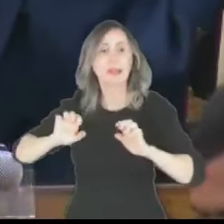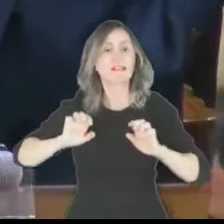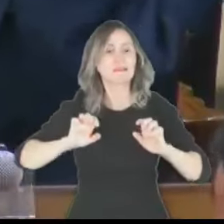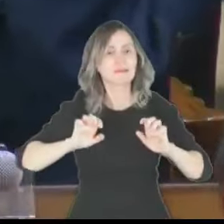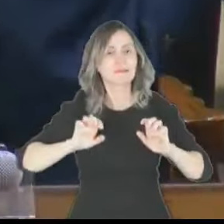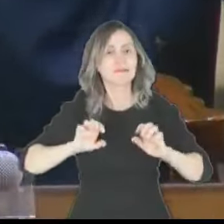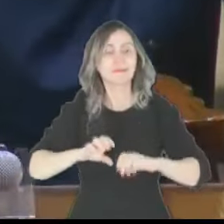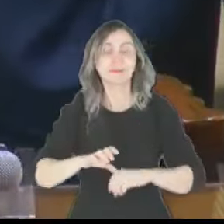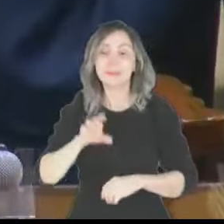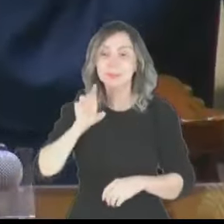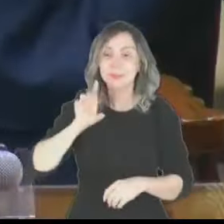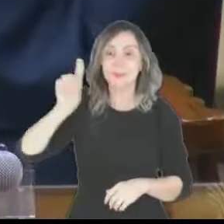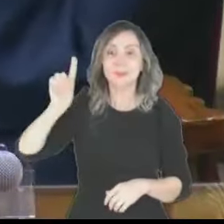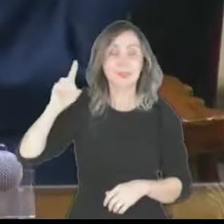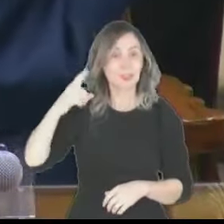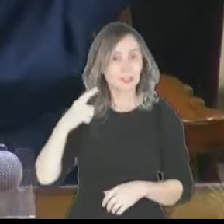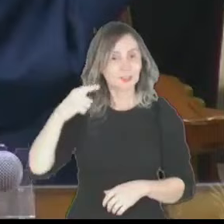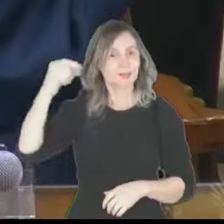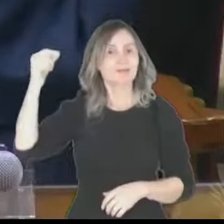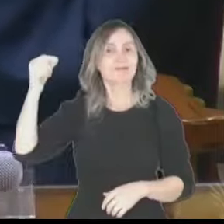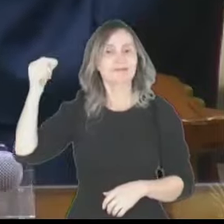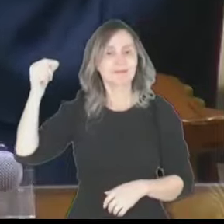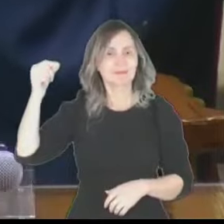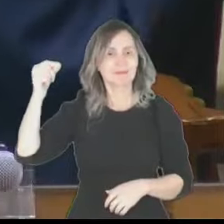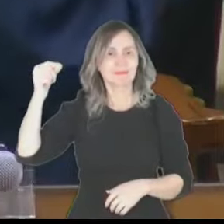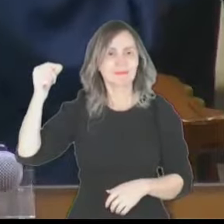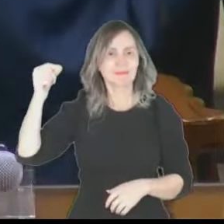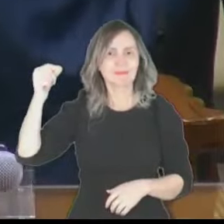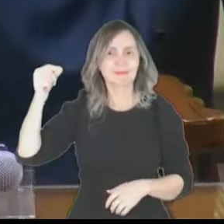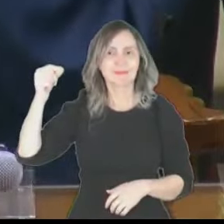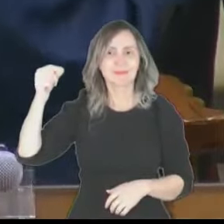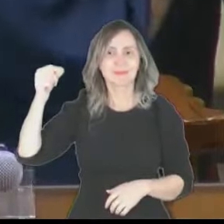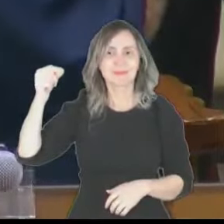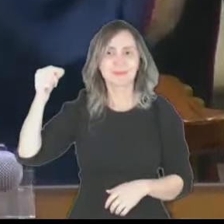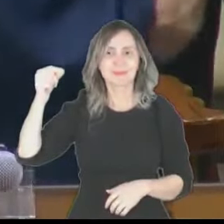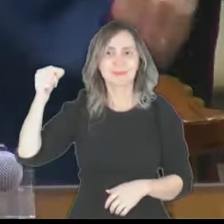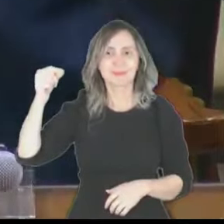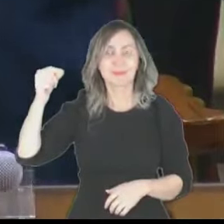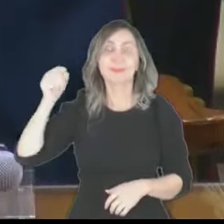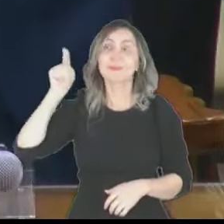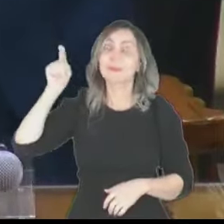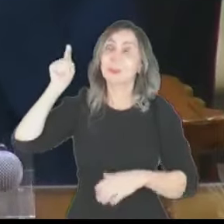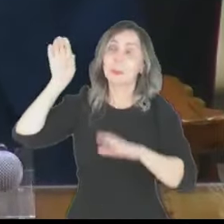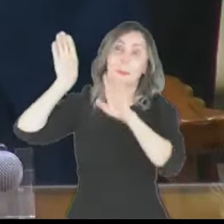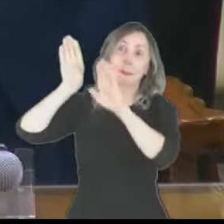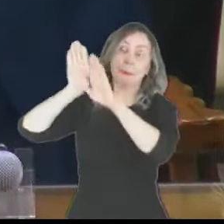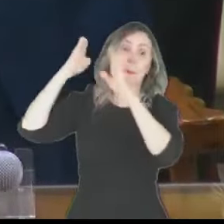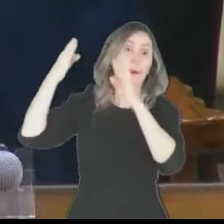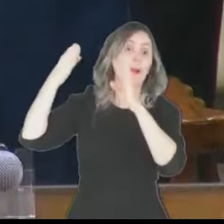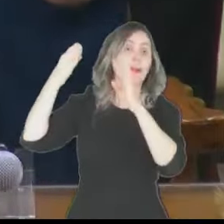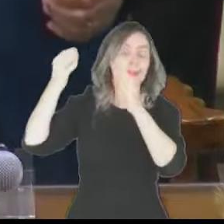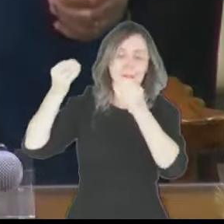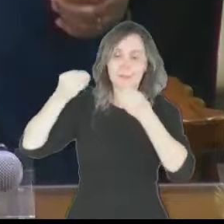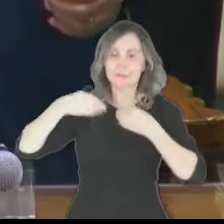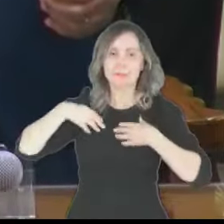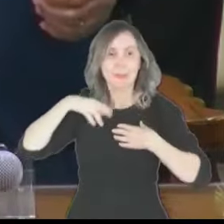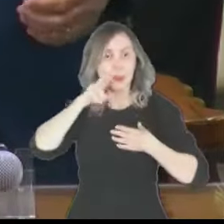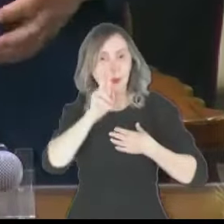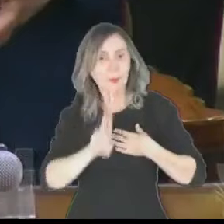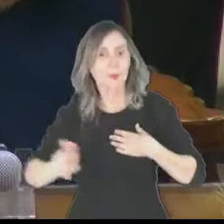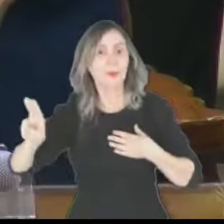Deus tinha Uma chamada Comigo Deus Deus abriu as portas Me colocou Na universidade Fiz três